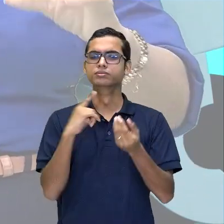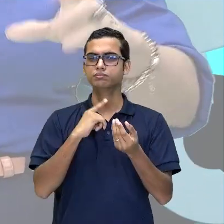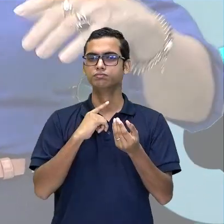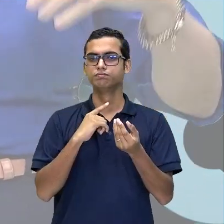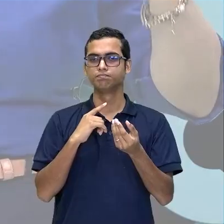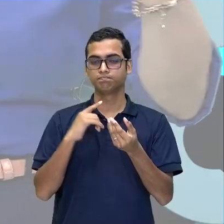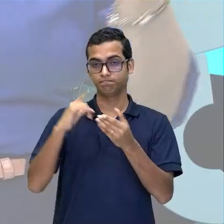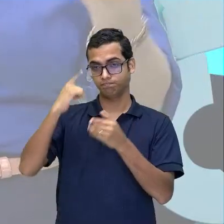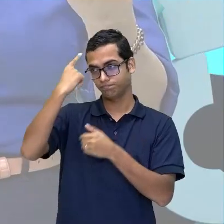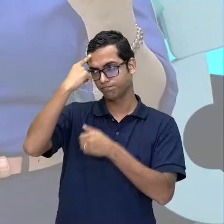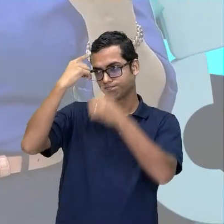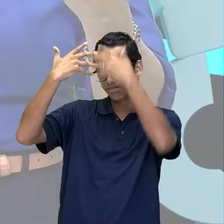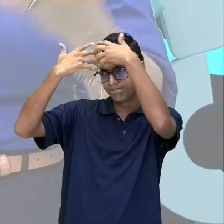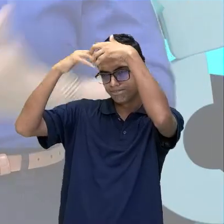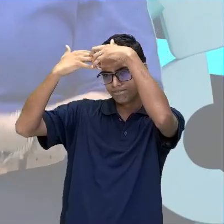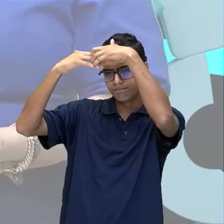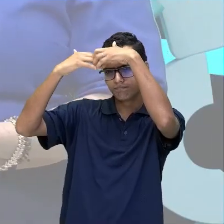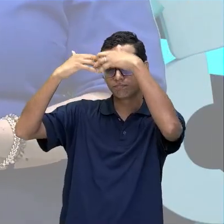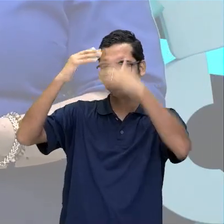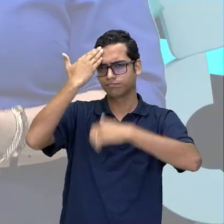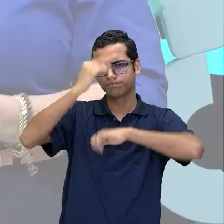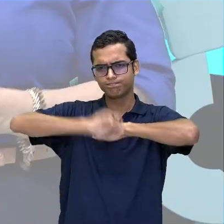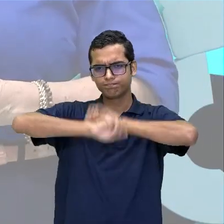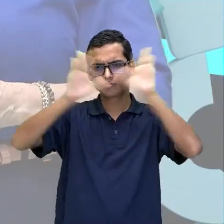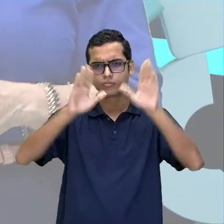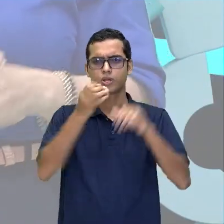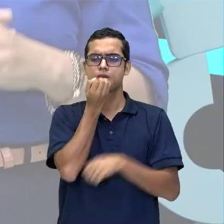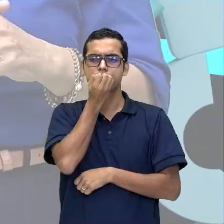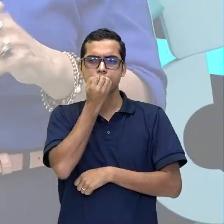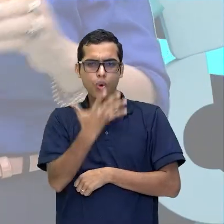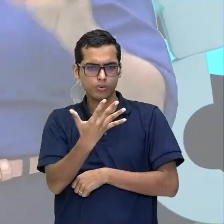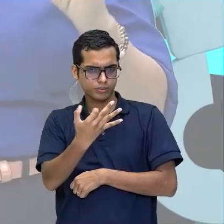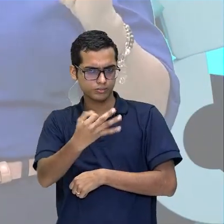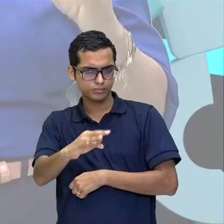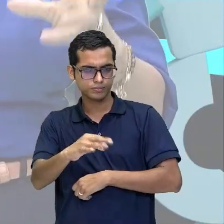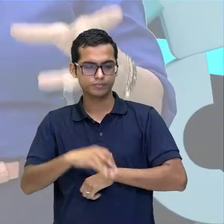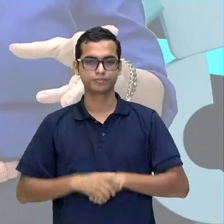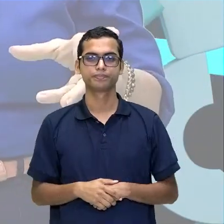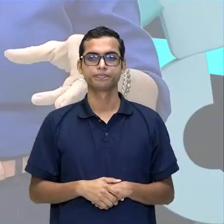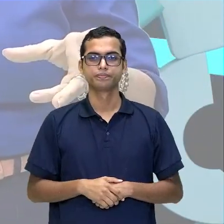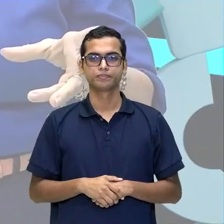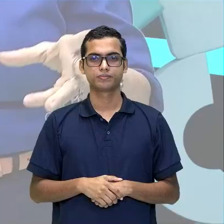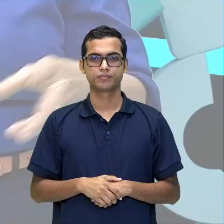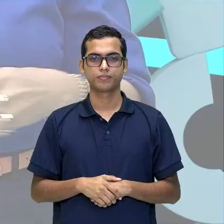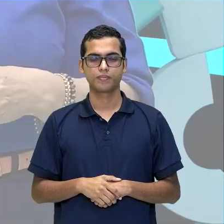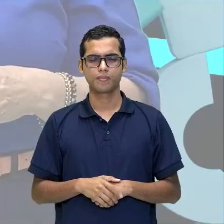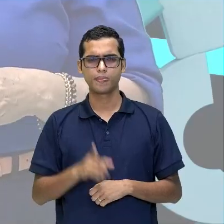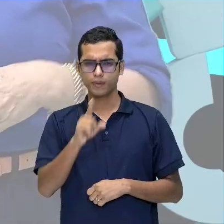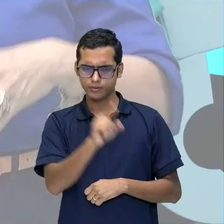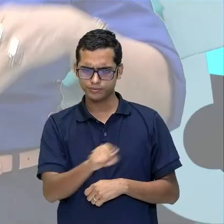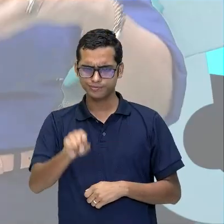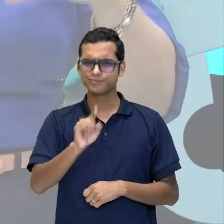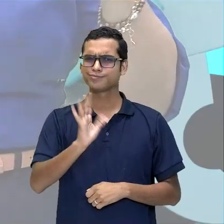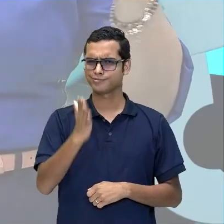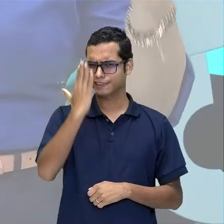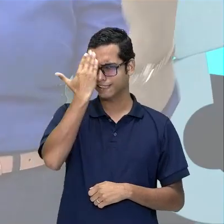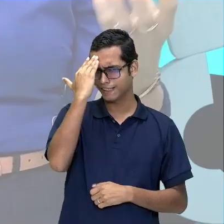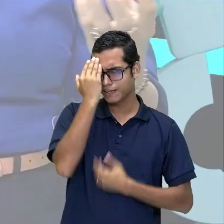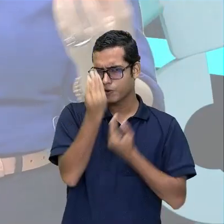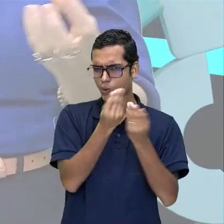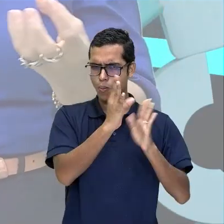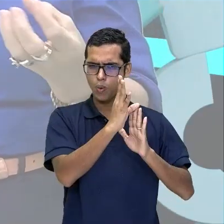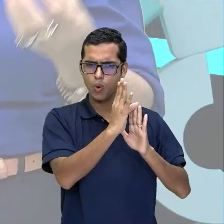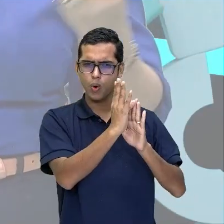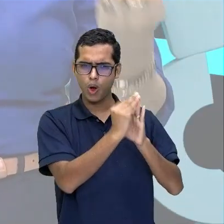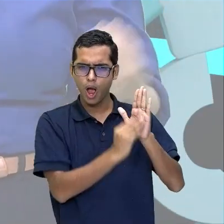lógica e de forma eficiente. Muito bem. Agora, então, que você entendeu esta